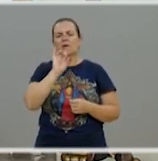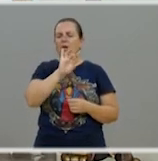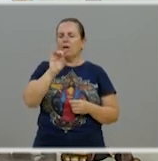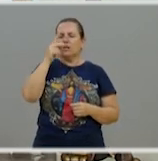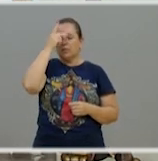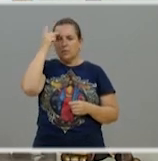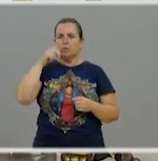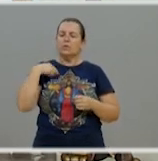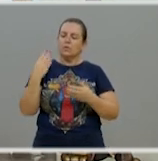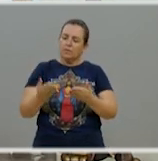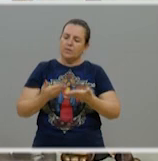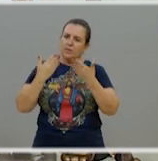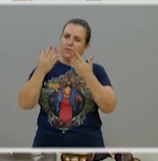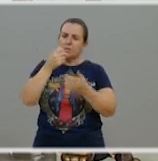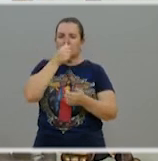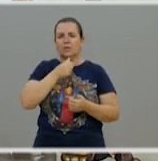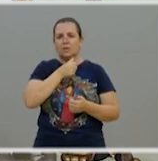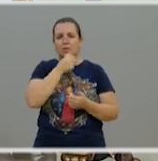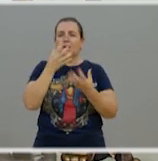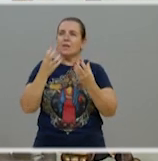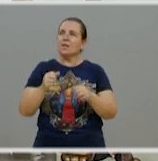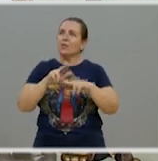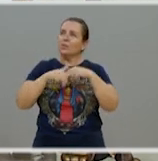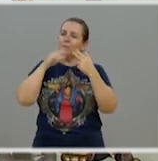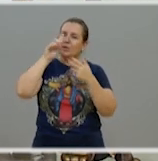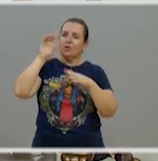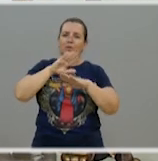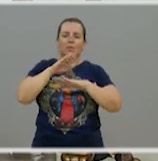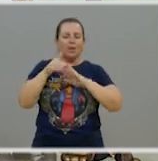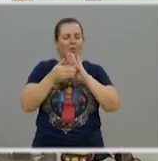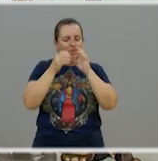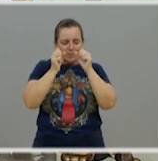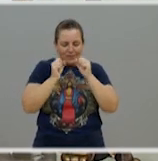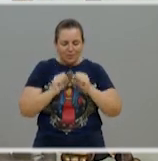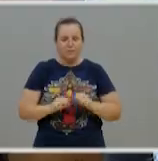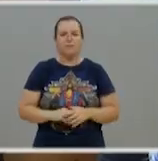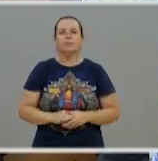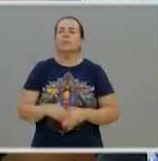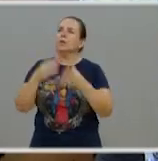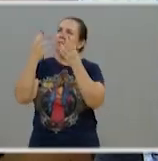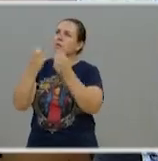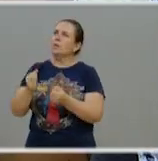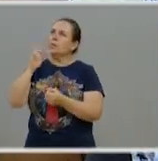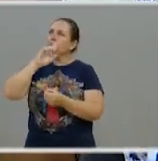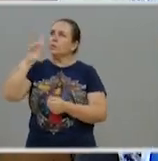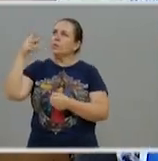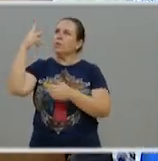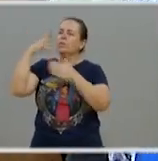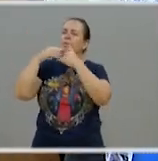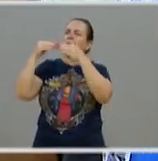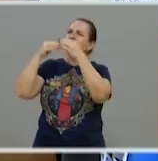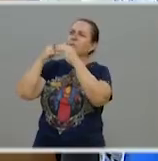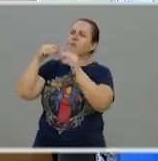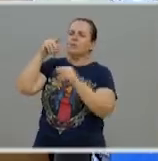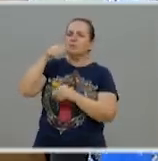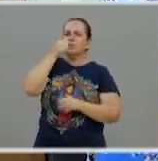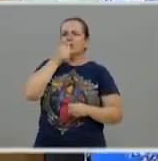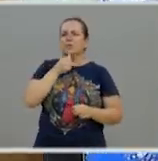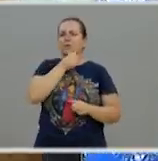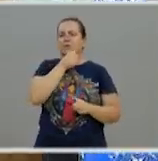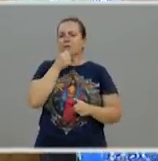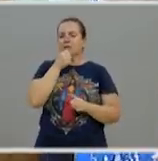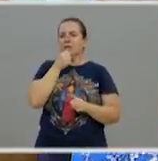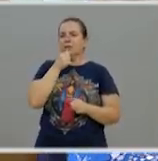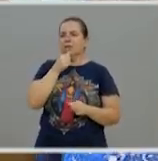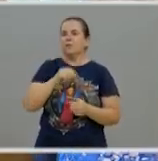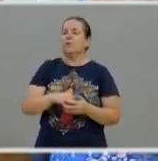a oferecer um sacrifício aceito por Deus Pai Todo-Poderoso. Receba o Senhor por tuas mãos